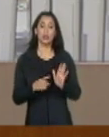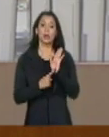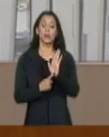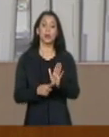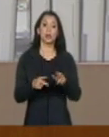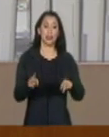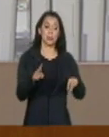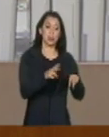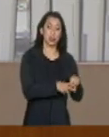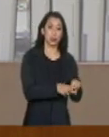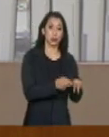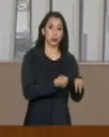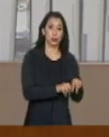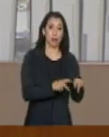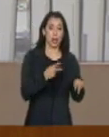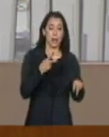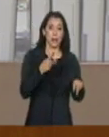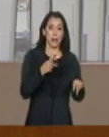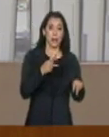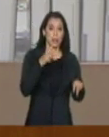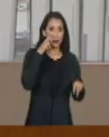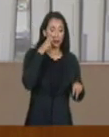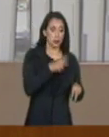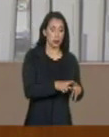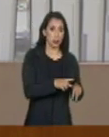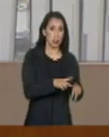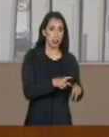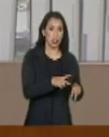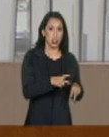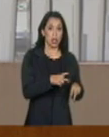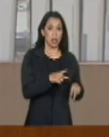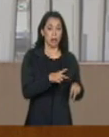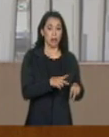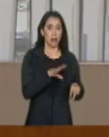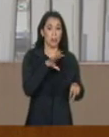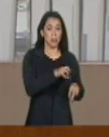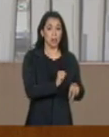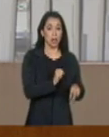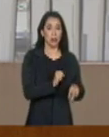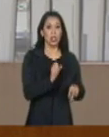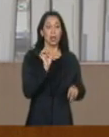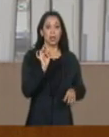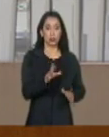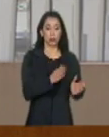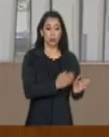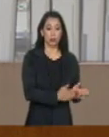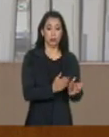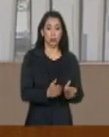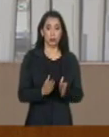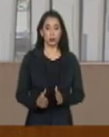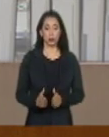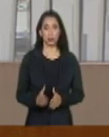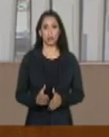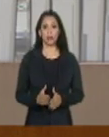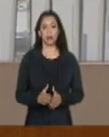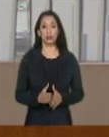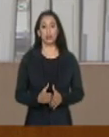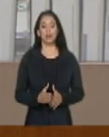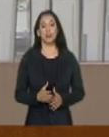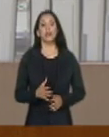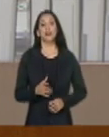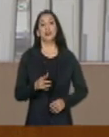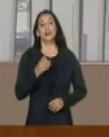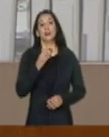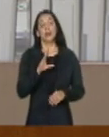for a preventiva ou a em flagrante, só com o trânsito em julgado. Eu estou me referindo ao